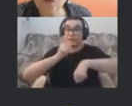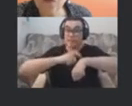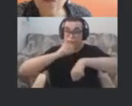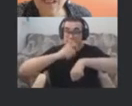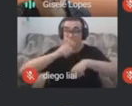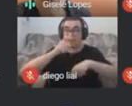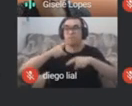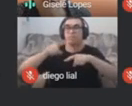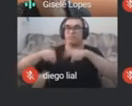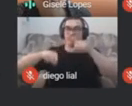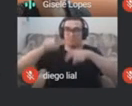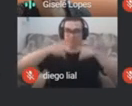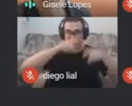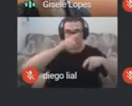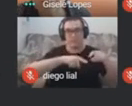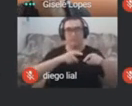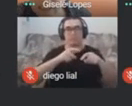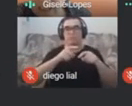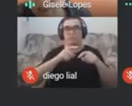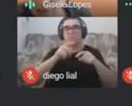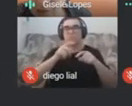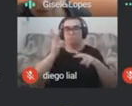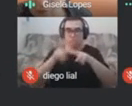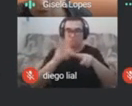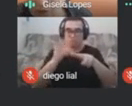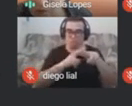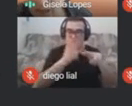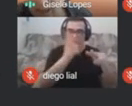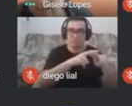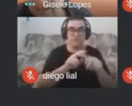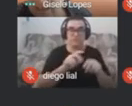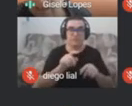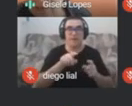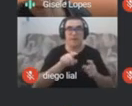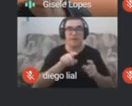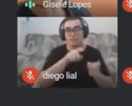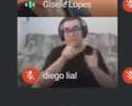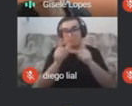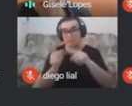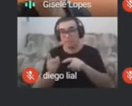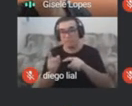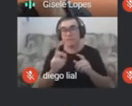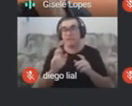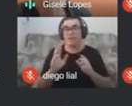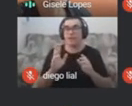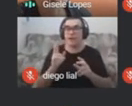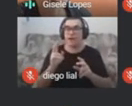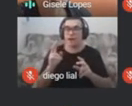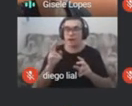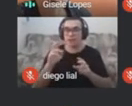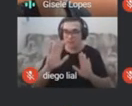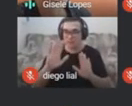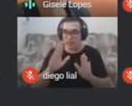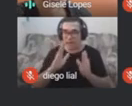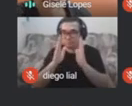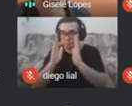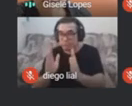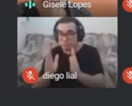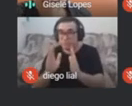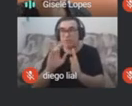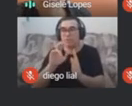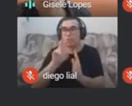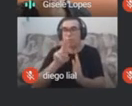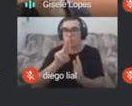e aí nós vamos ter, então, a absorção na região do ultravioleta, tá? Então, esses compostos que nós vamos